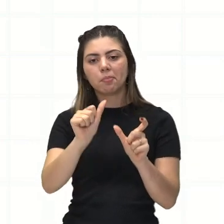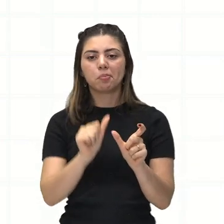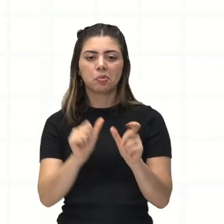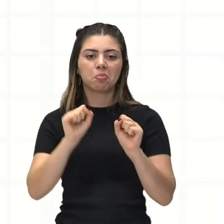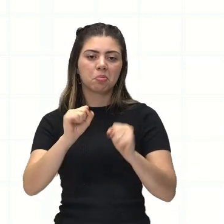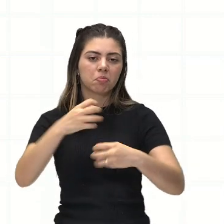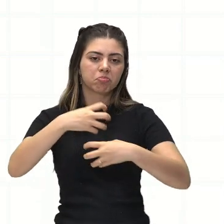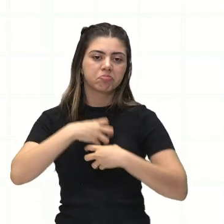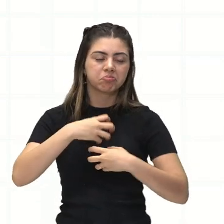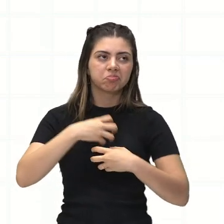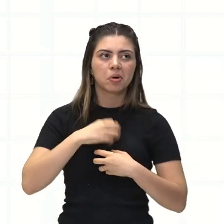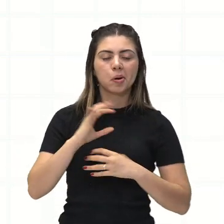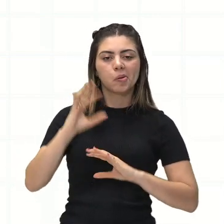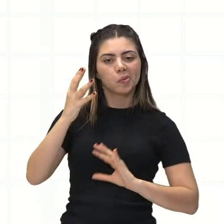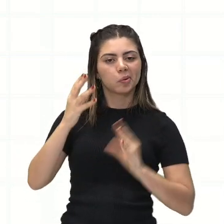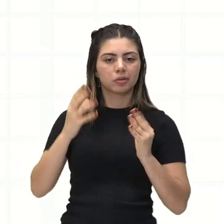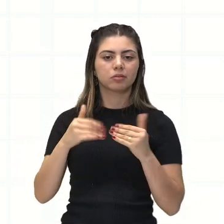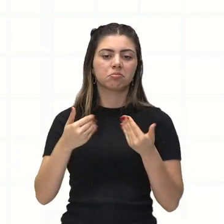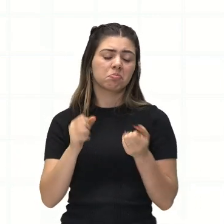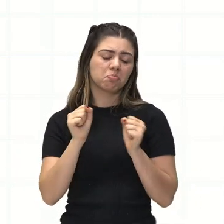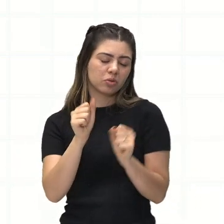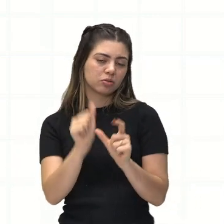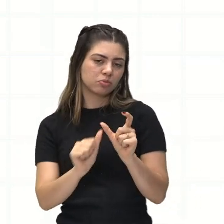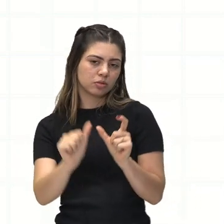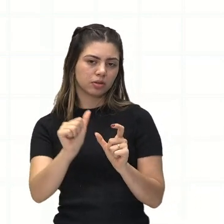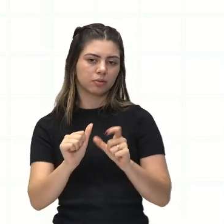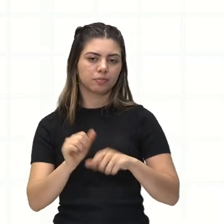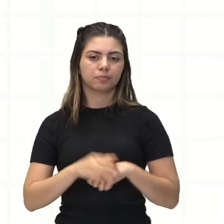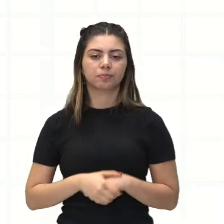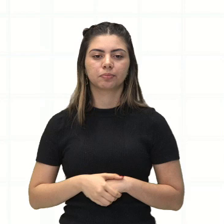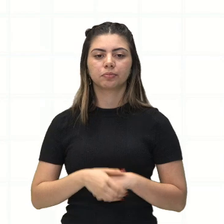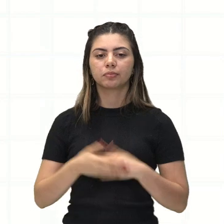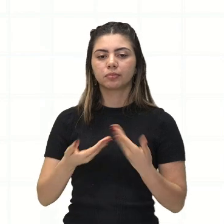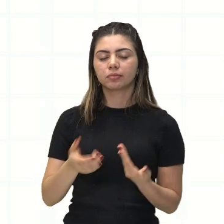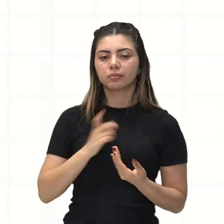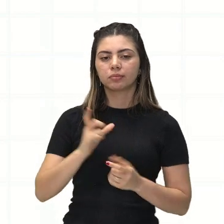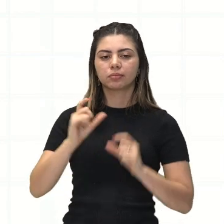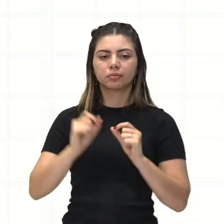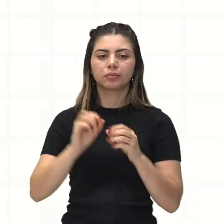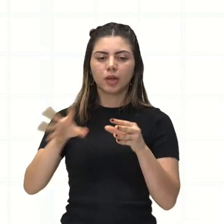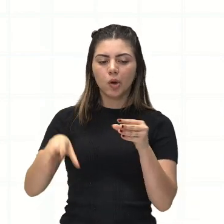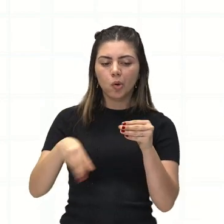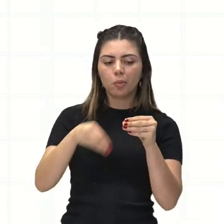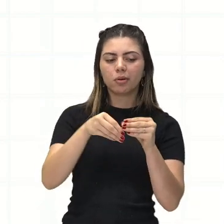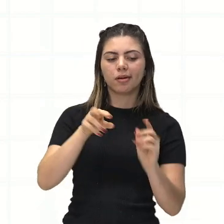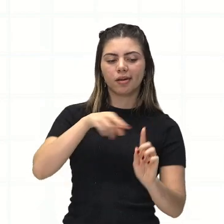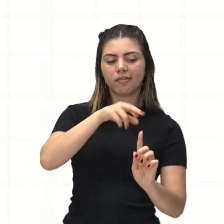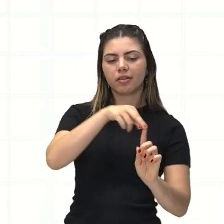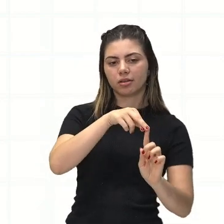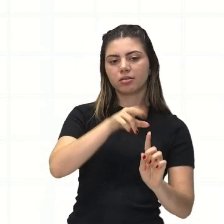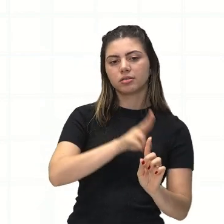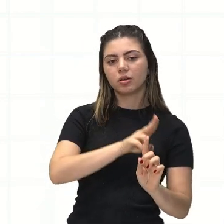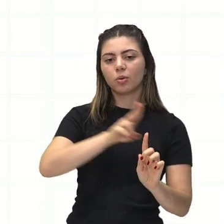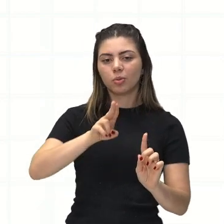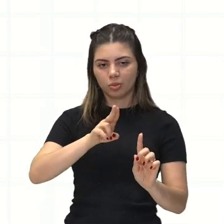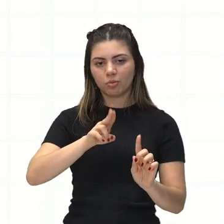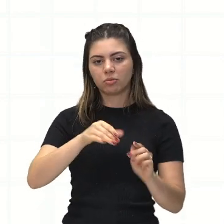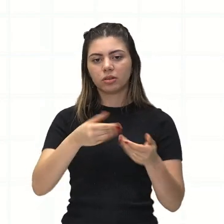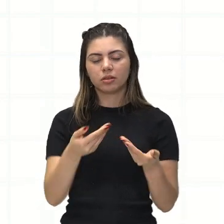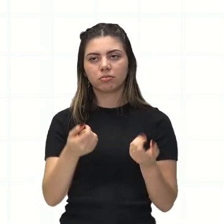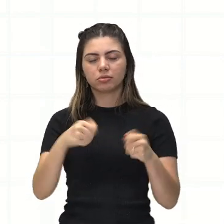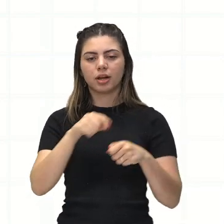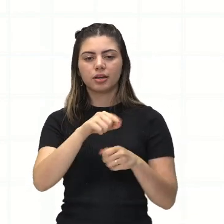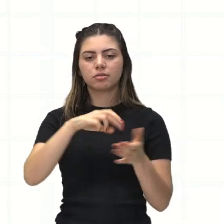qualidades, estados ou circunstâncias, vai mudar tudo isso. Ele estabelece uma relação de complementaridade com o nome, ampliando o